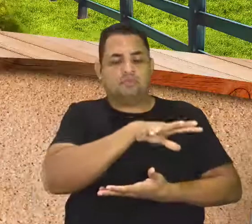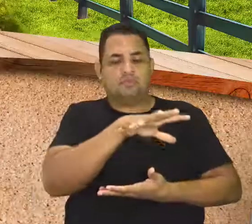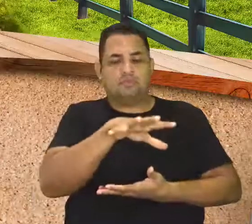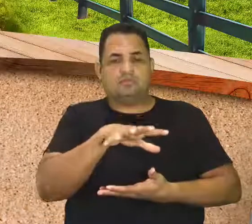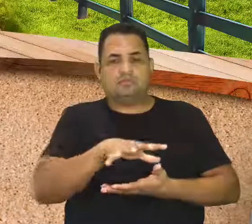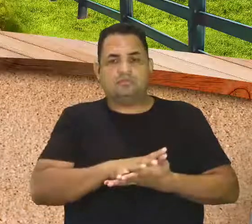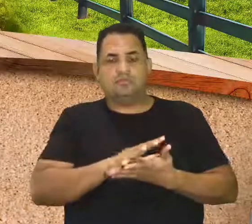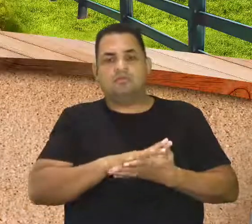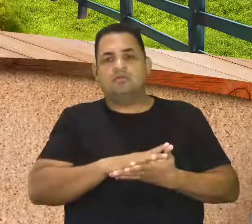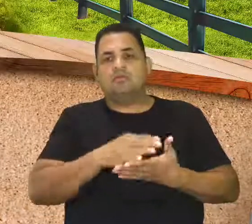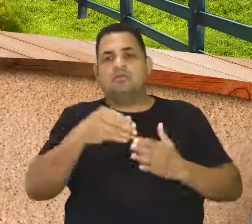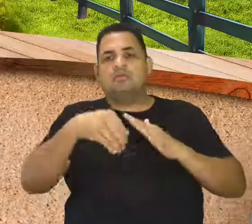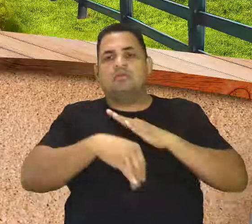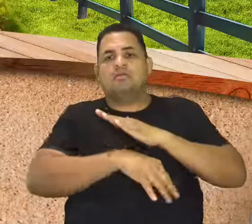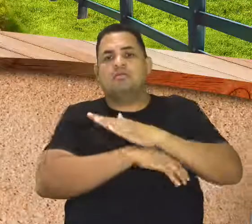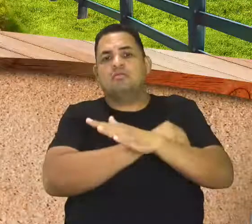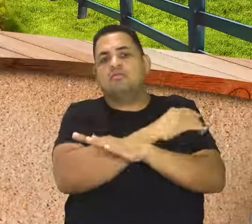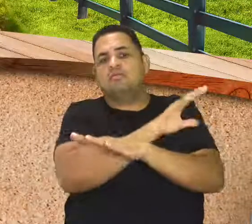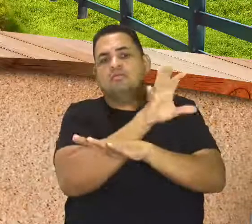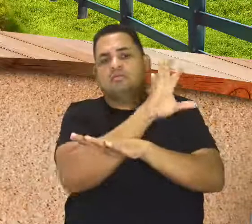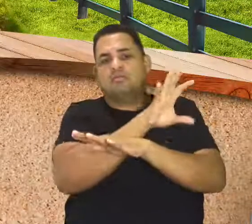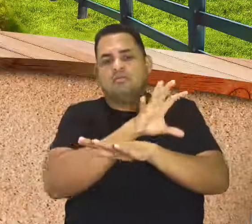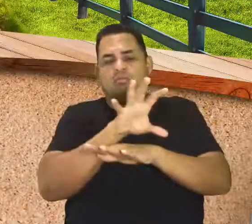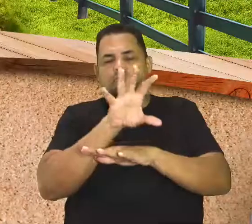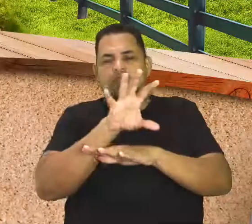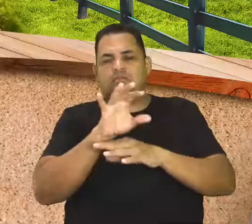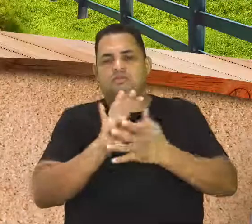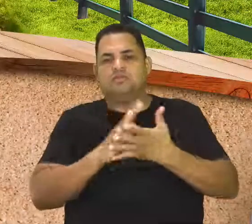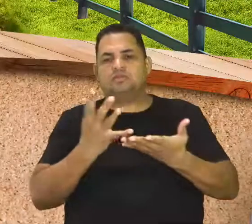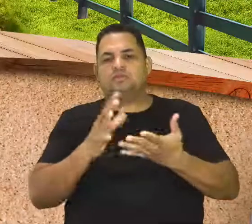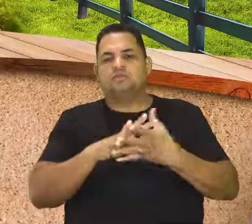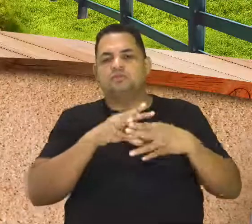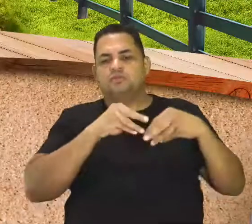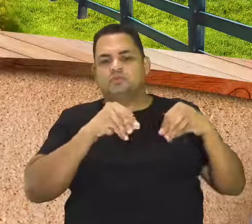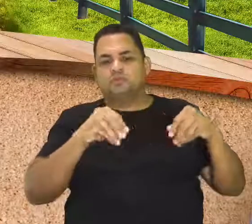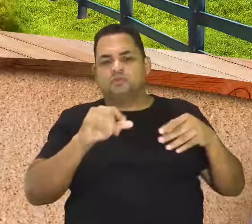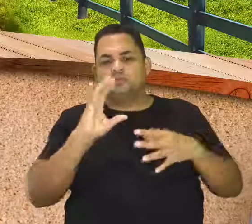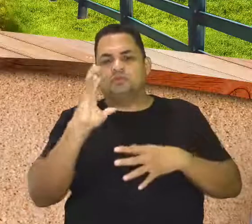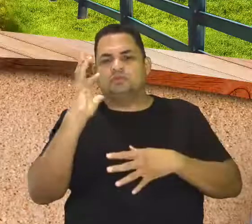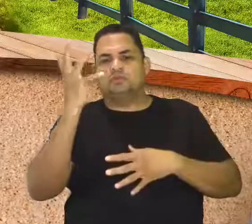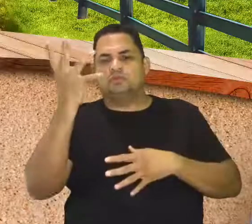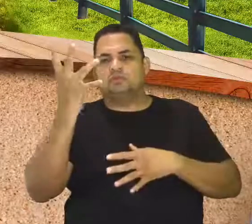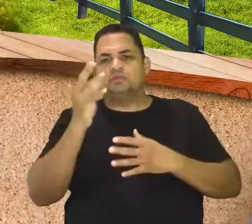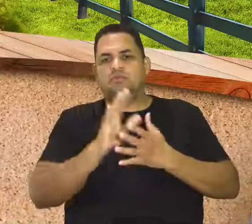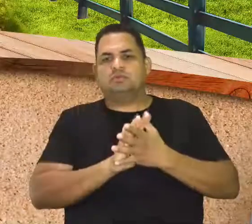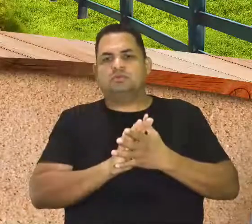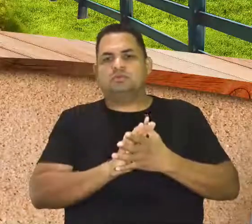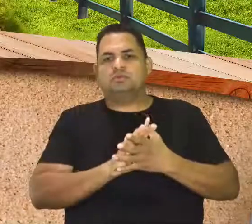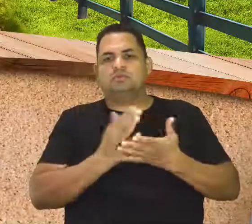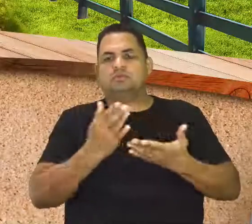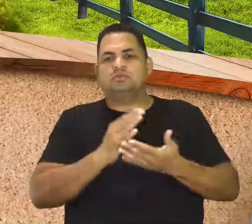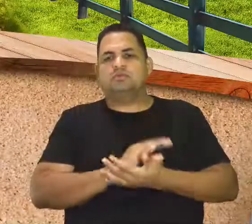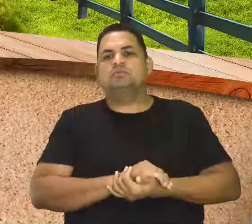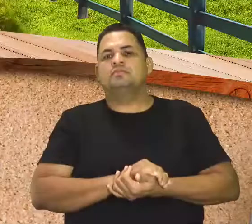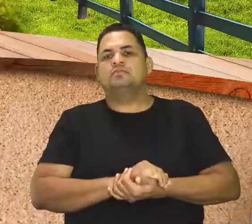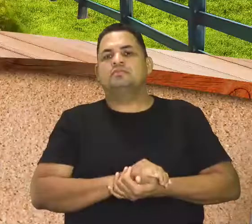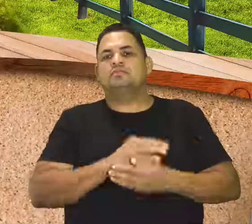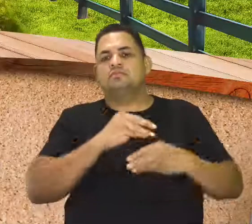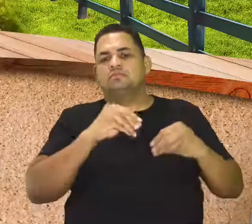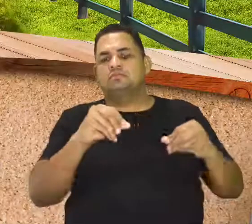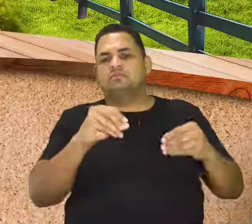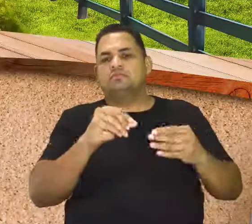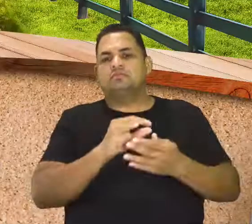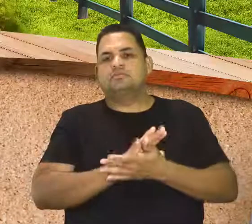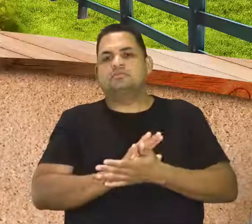daquele ecossistema, do solo, do clima. Eu vou colocar intempéries, solo,